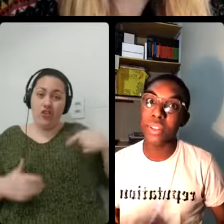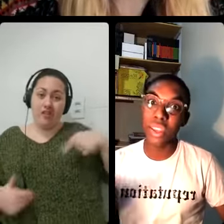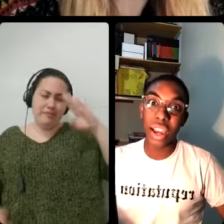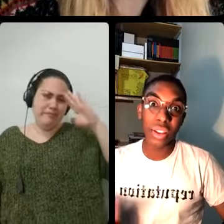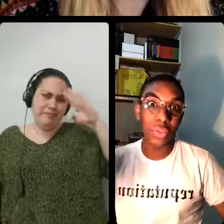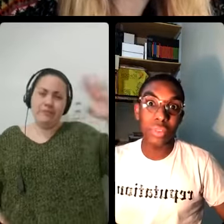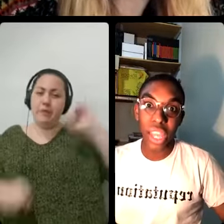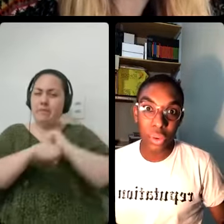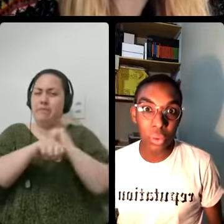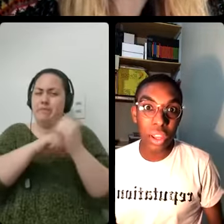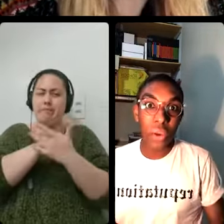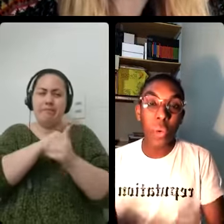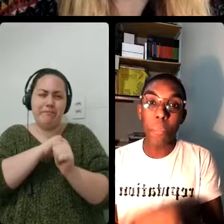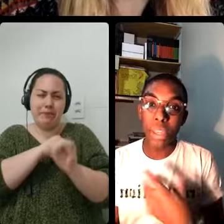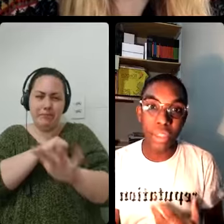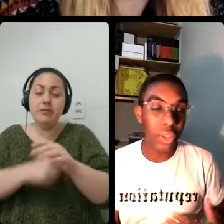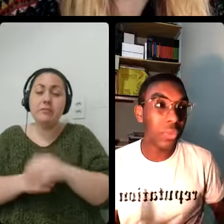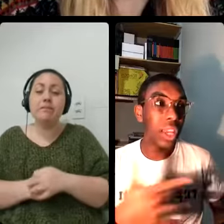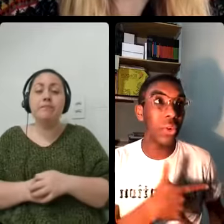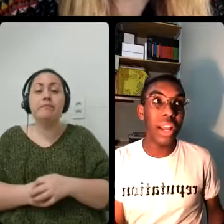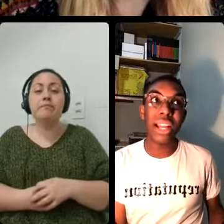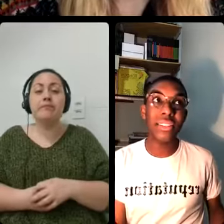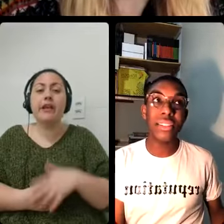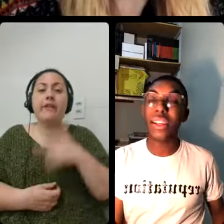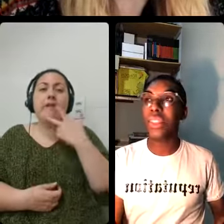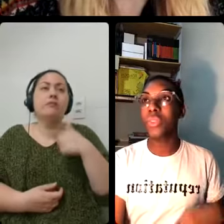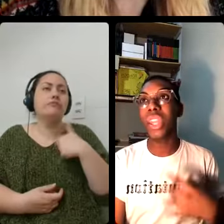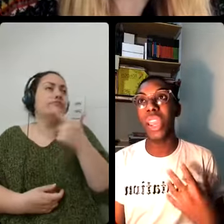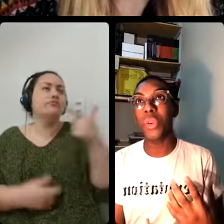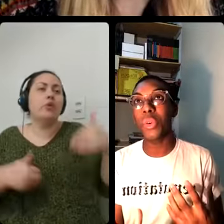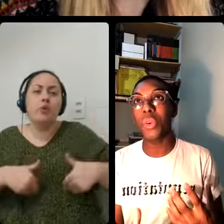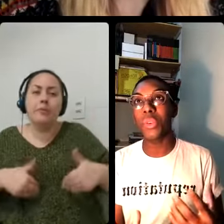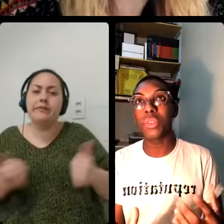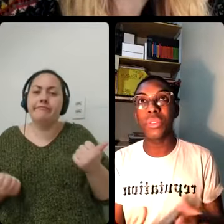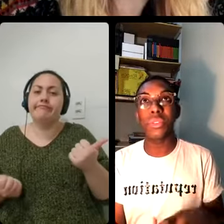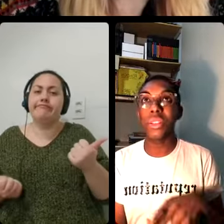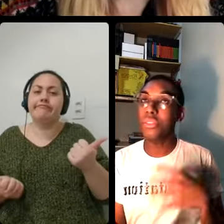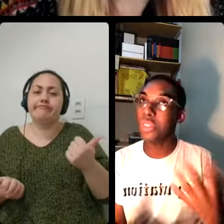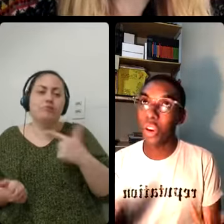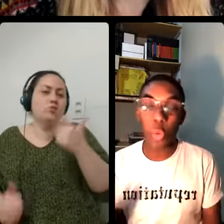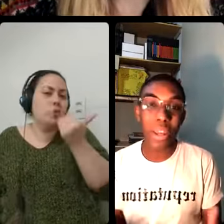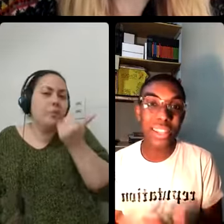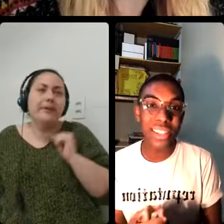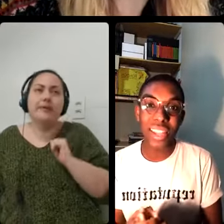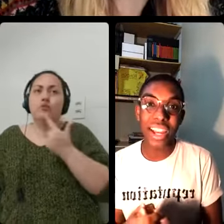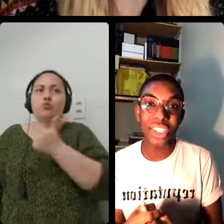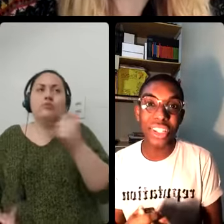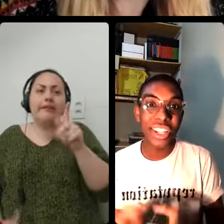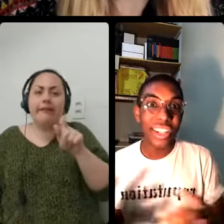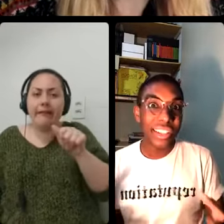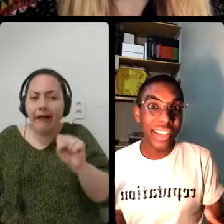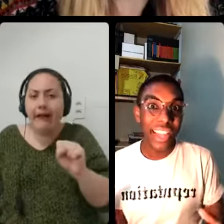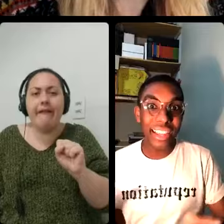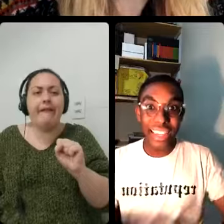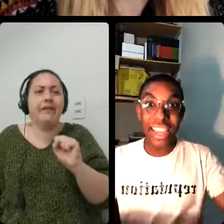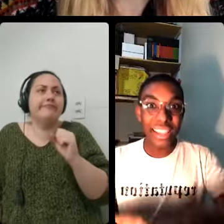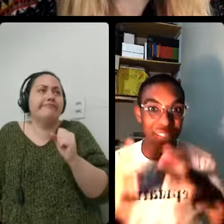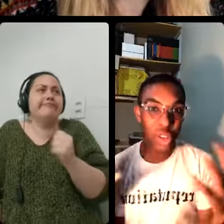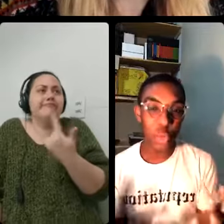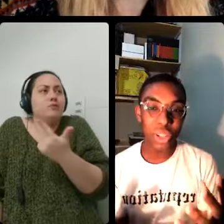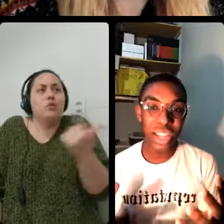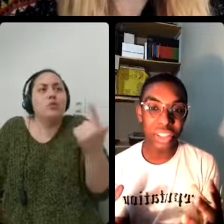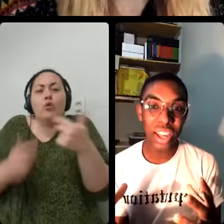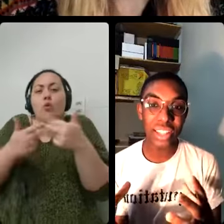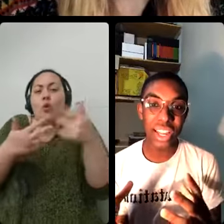As famílias que, ai, não tenho comida, não tenho gás, não tenho, enfim, alguma necessidade, né? E